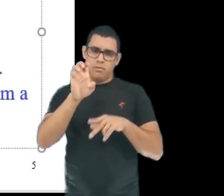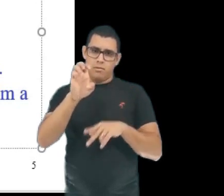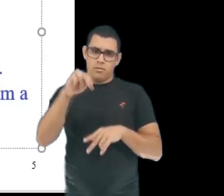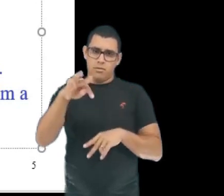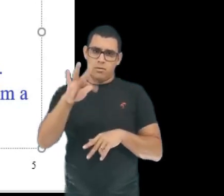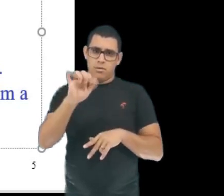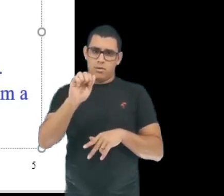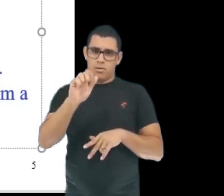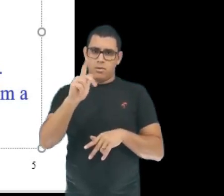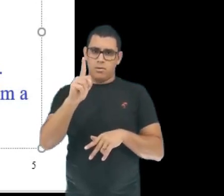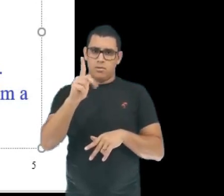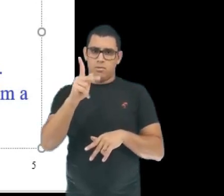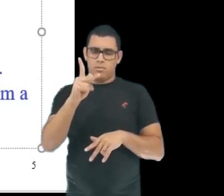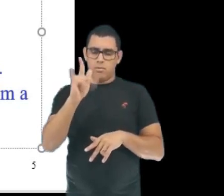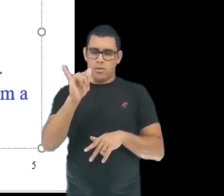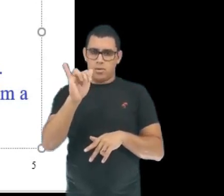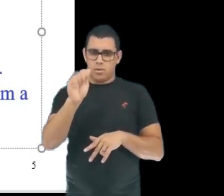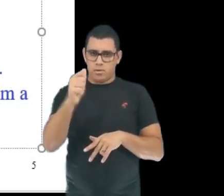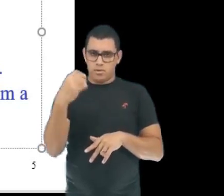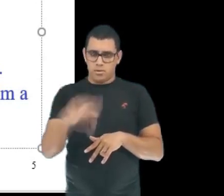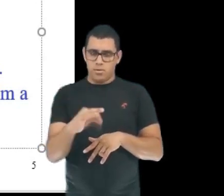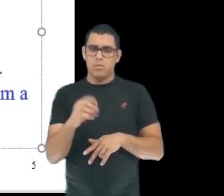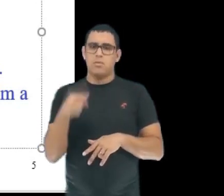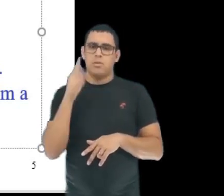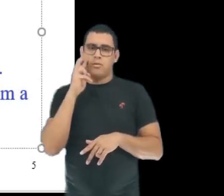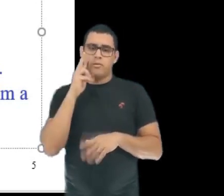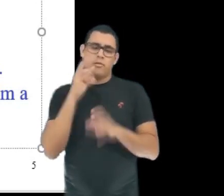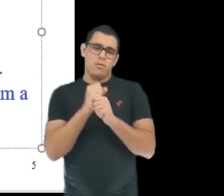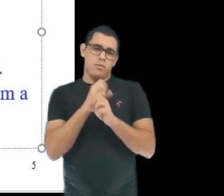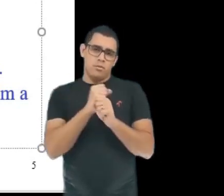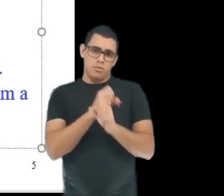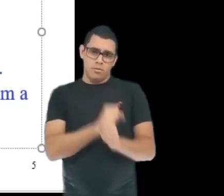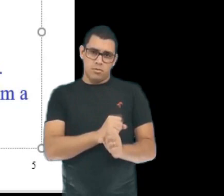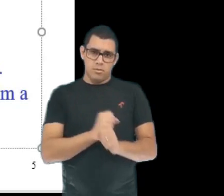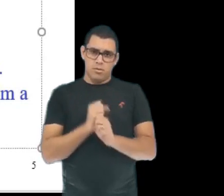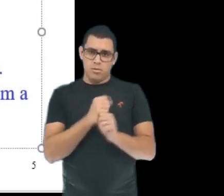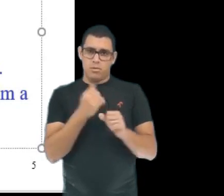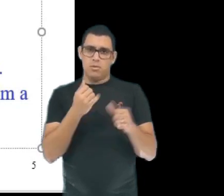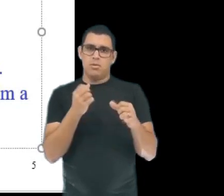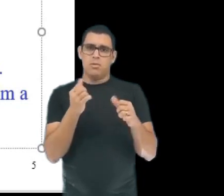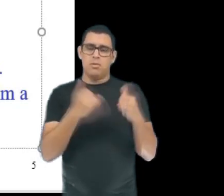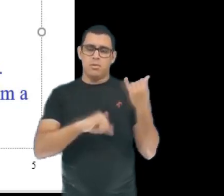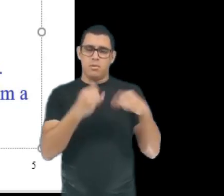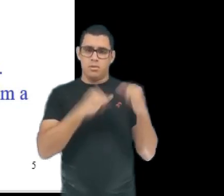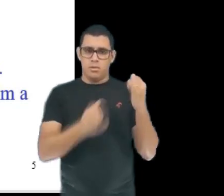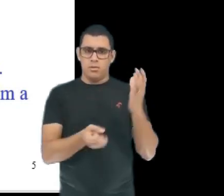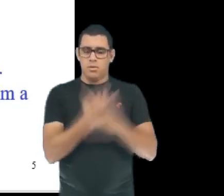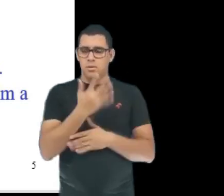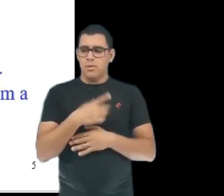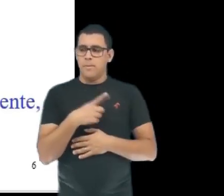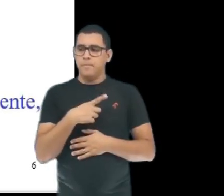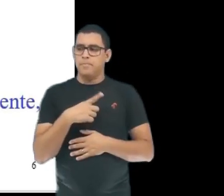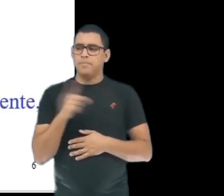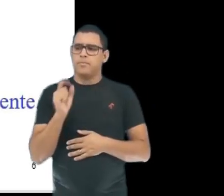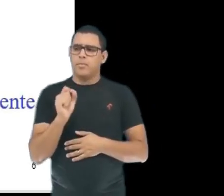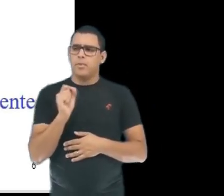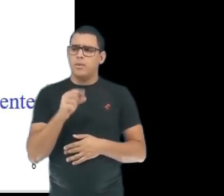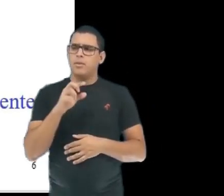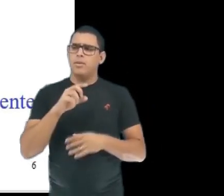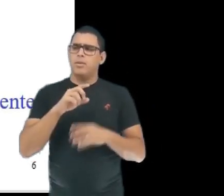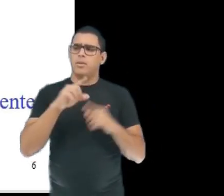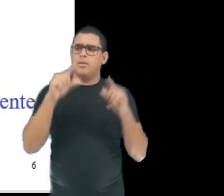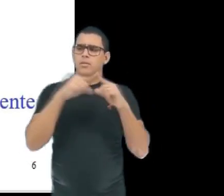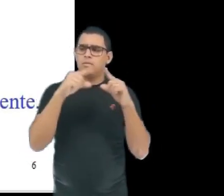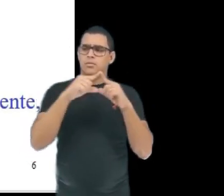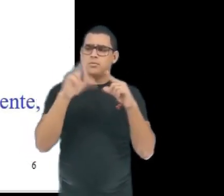é o que a gente vai usar para fazer o cálculo das reações químicas em cada uma delas, certo? E aí